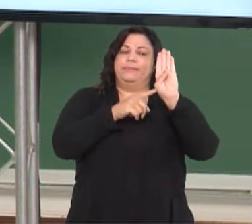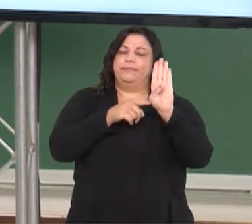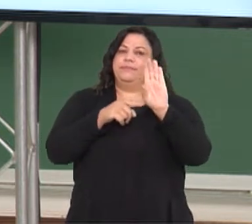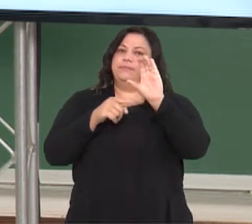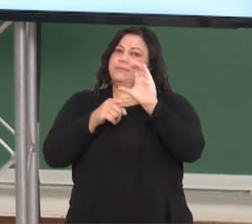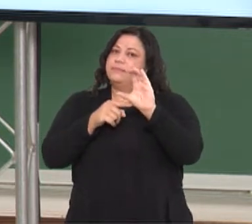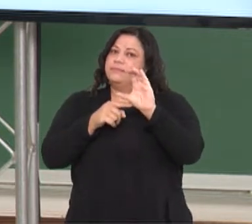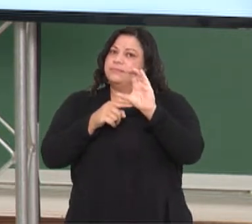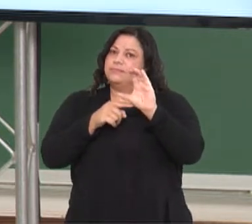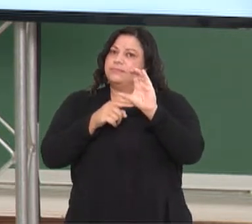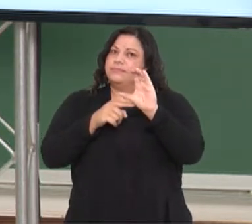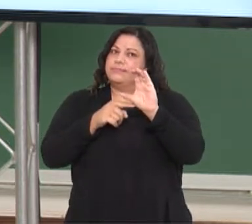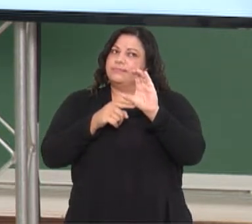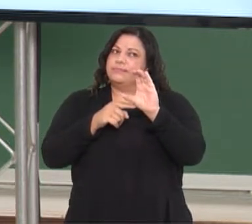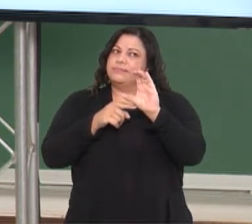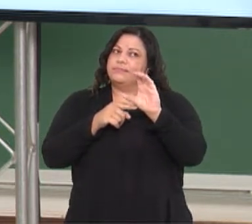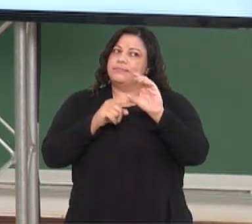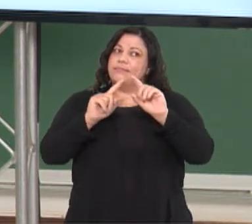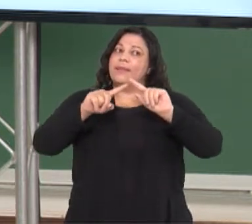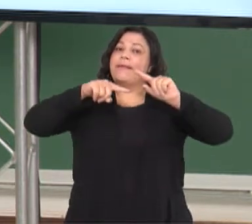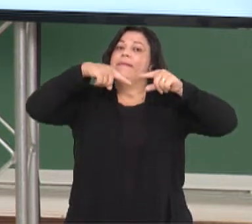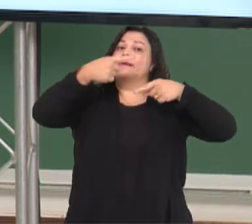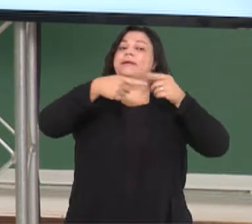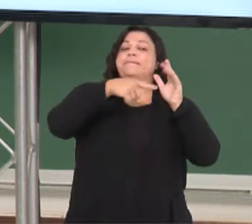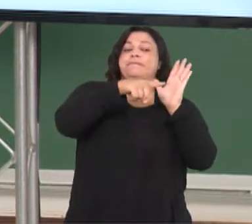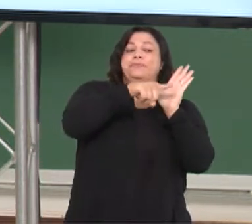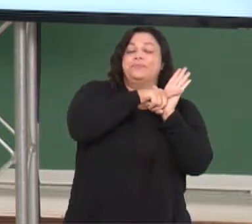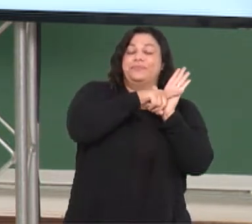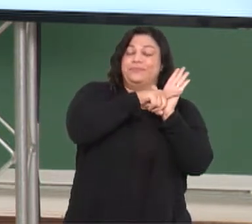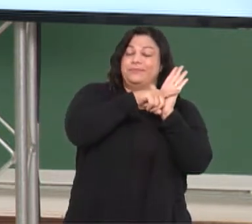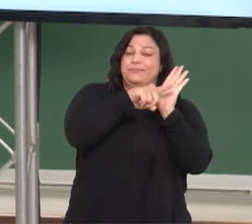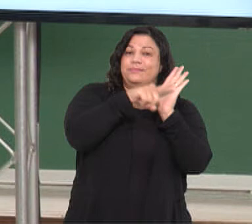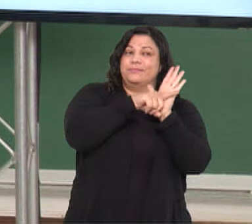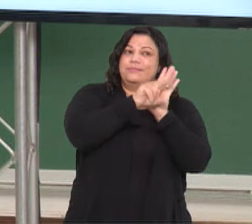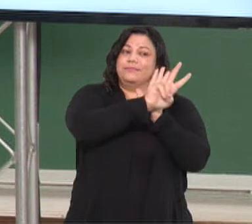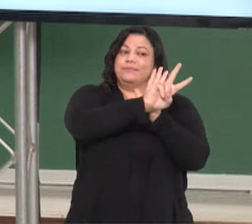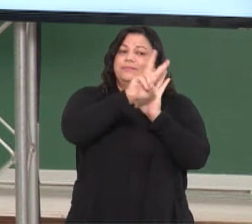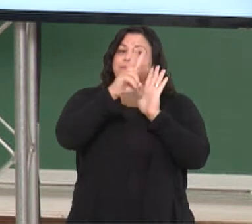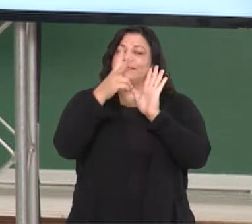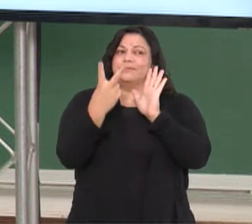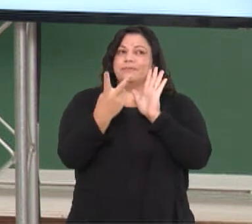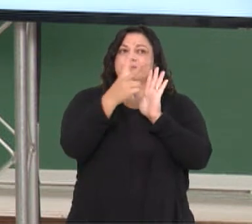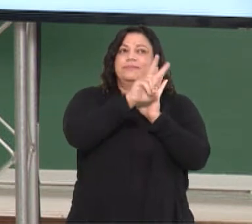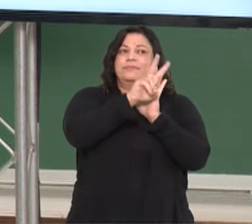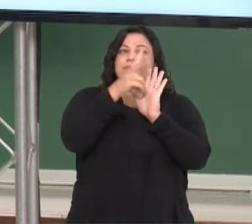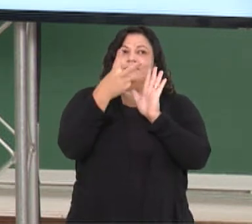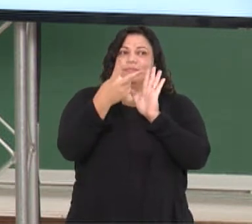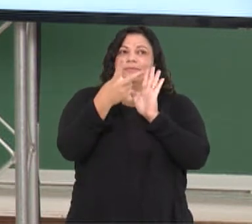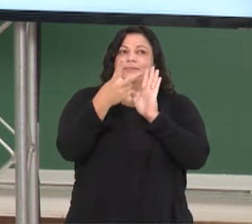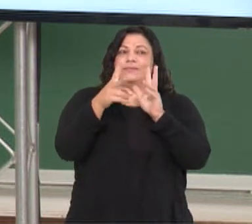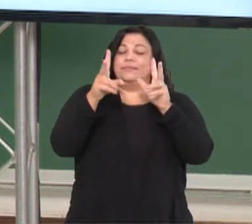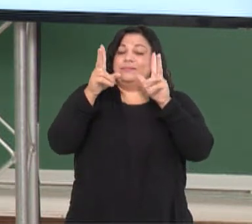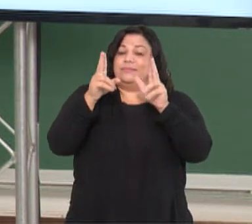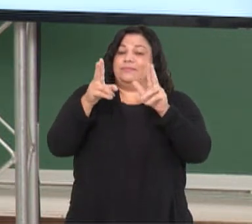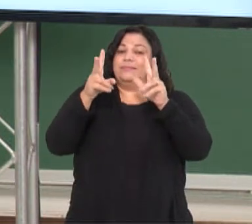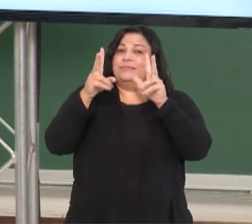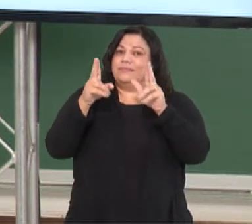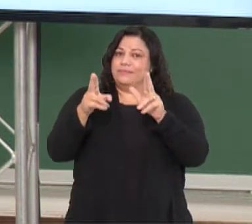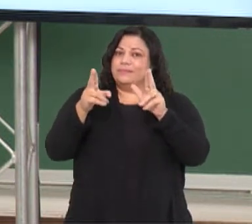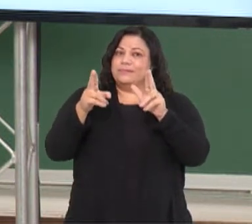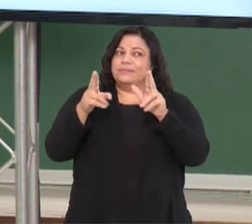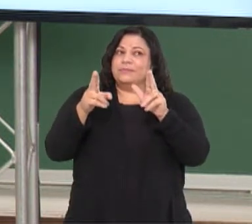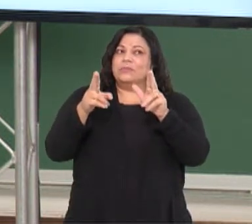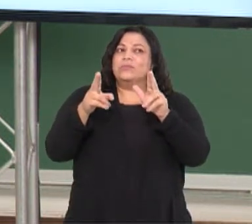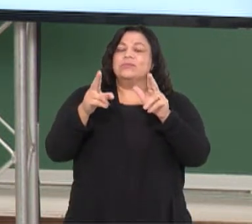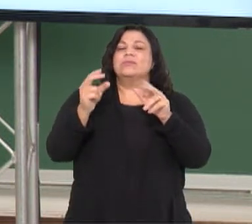para que a subtração desses dois polinômios seja 3x ao quadrado menos 9x mais 9. Então olha,